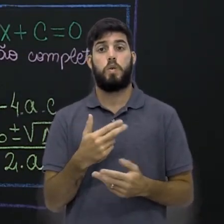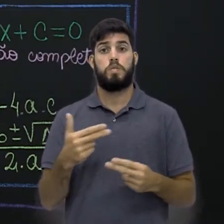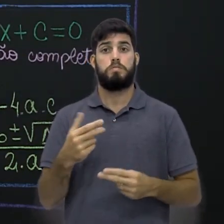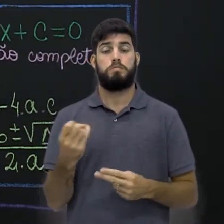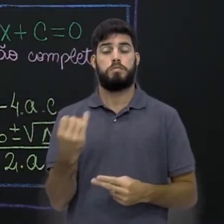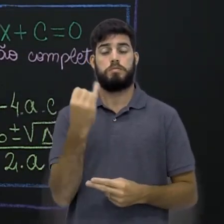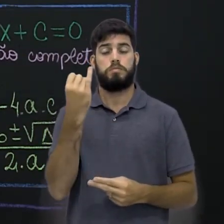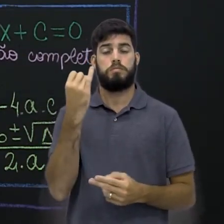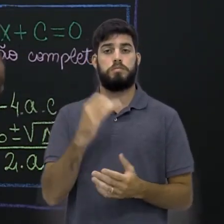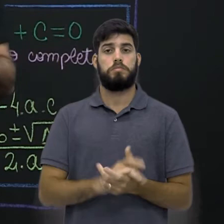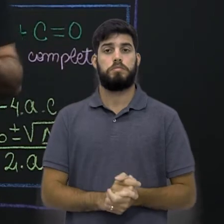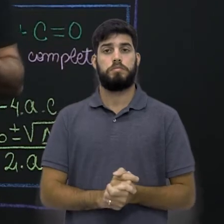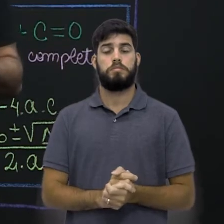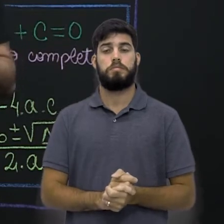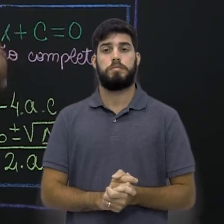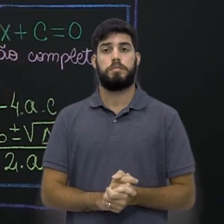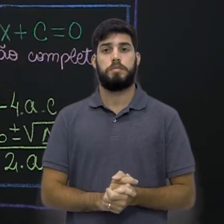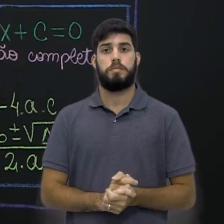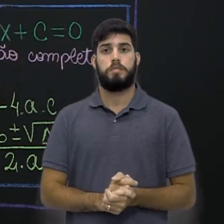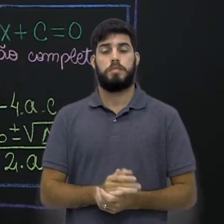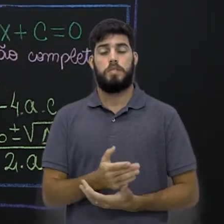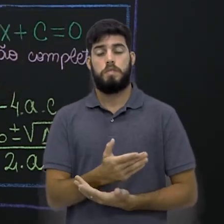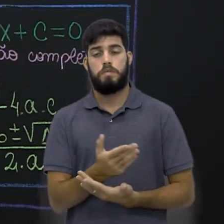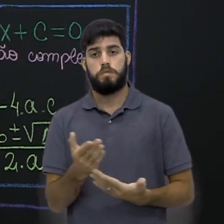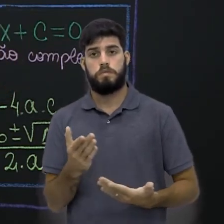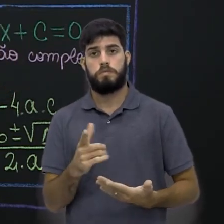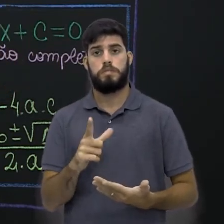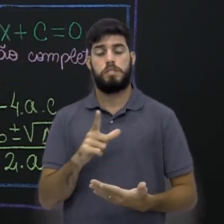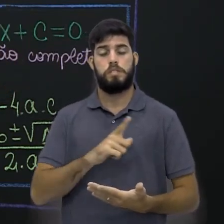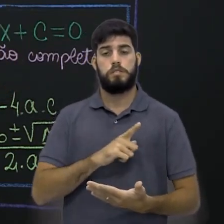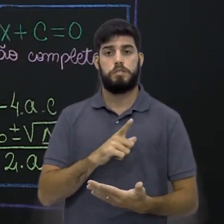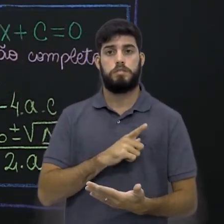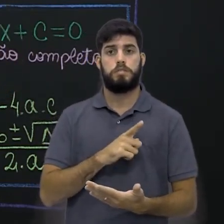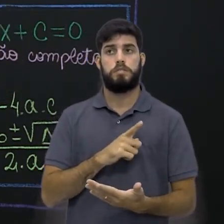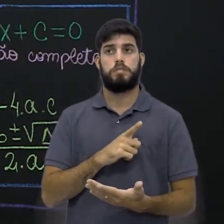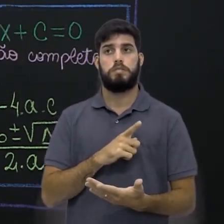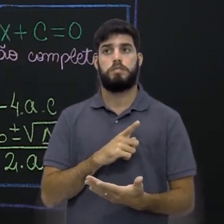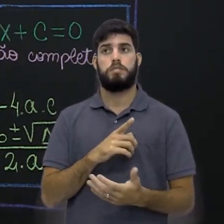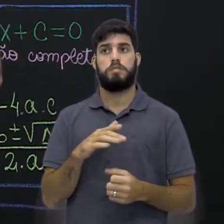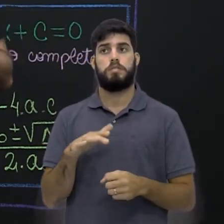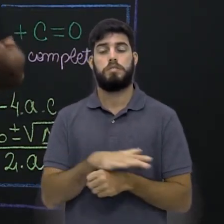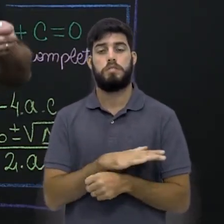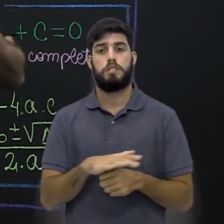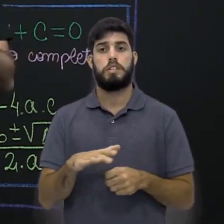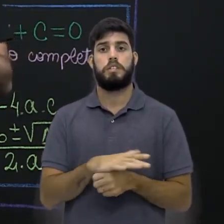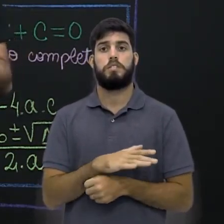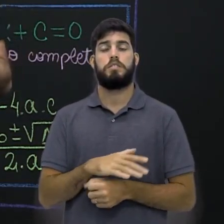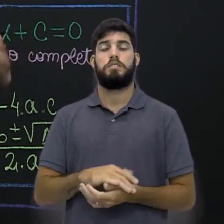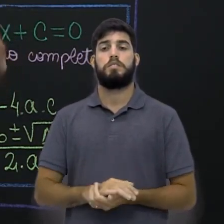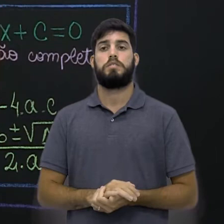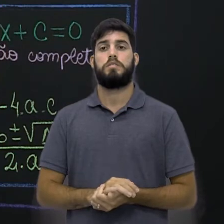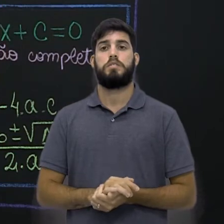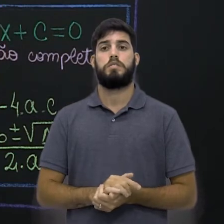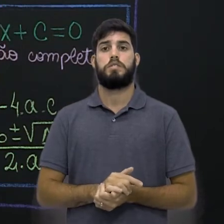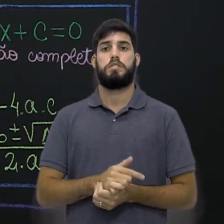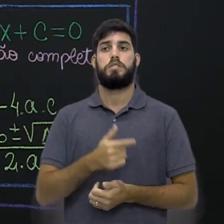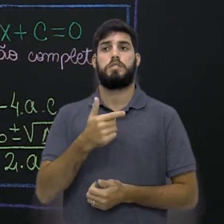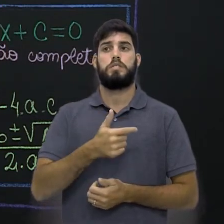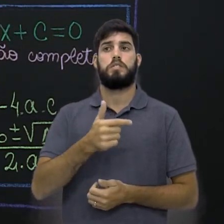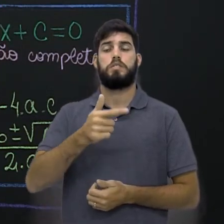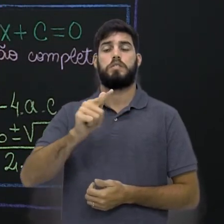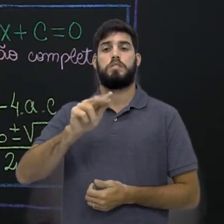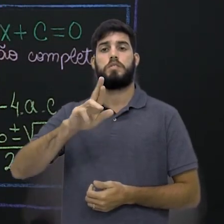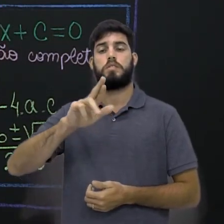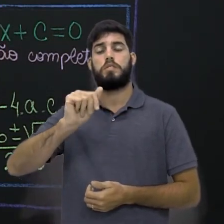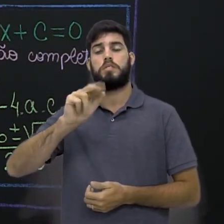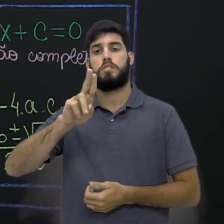gente. O fato de você ter equação incompleta de segundo grau, nessas equações, você só não